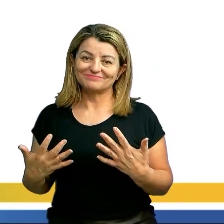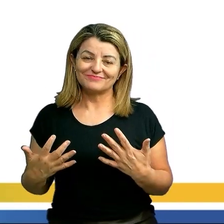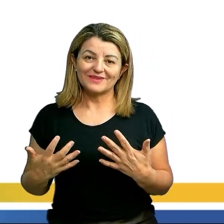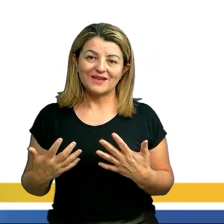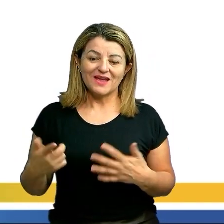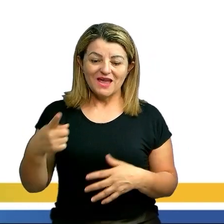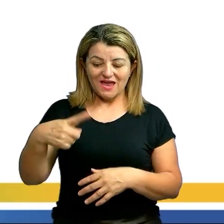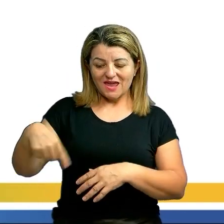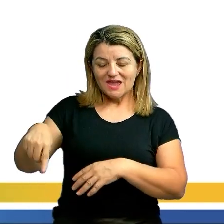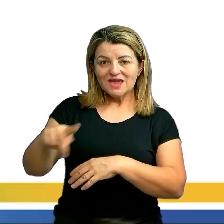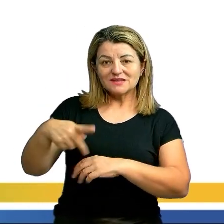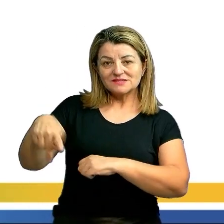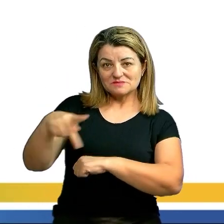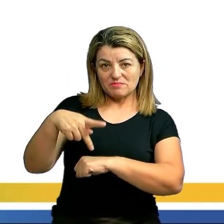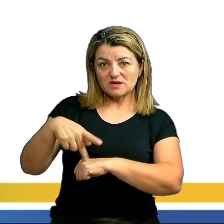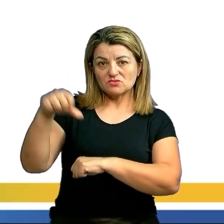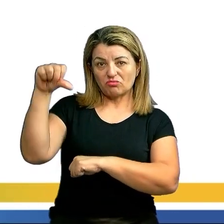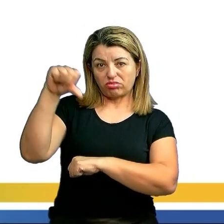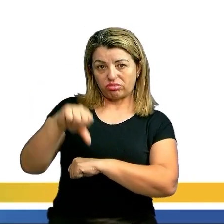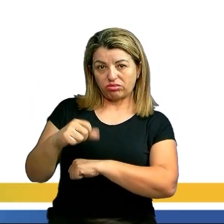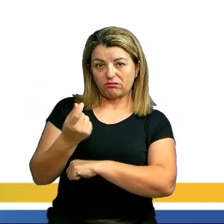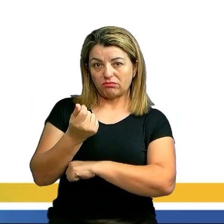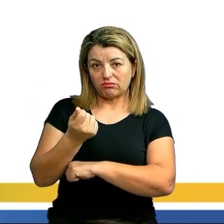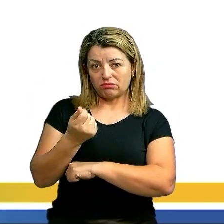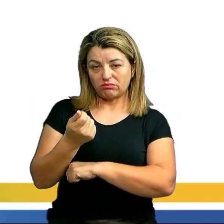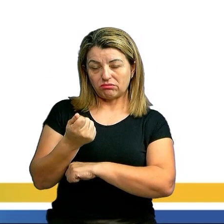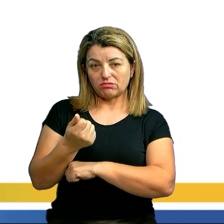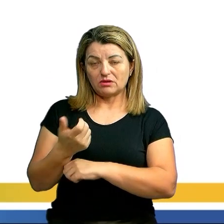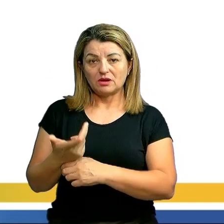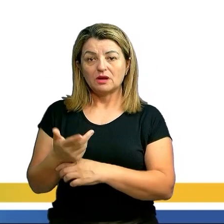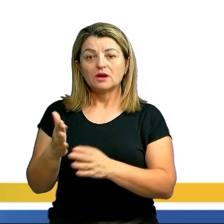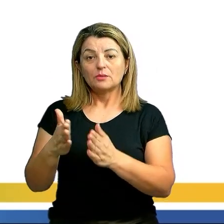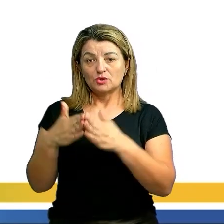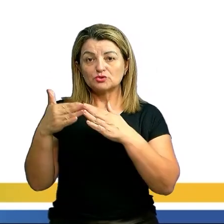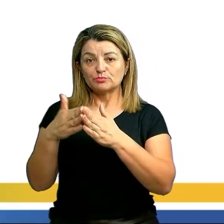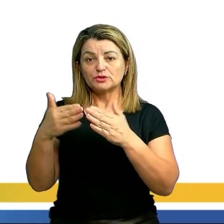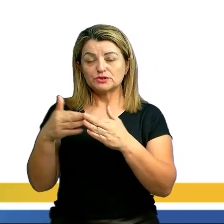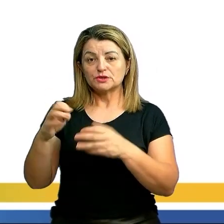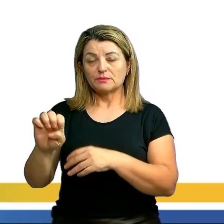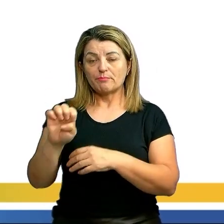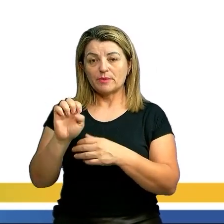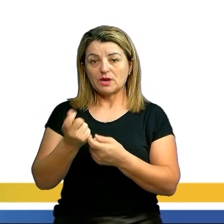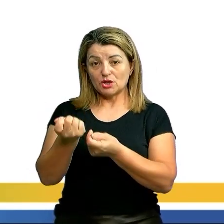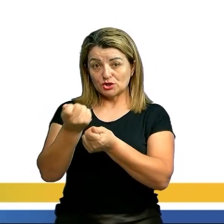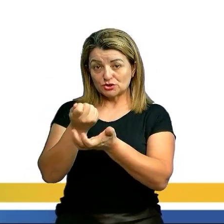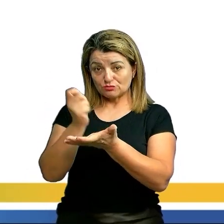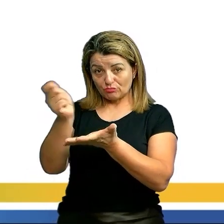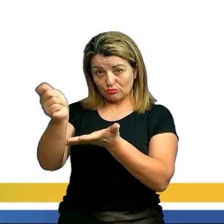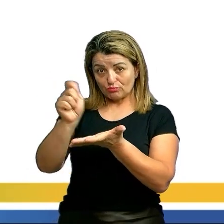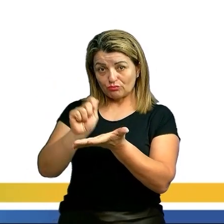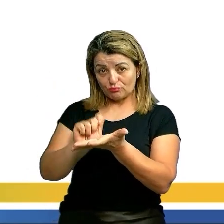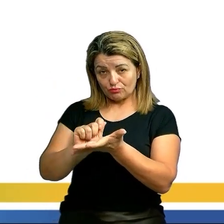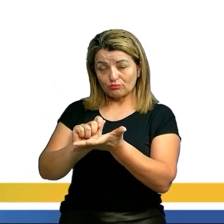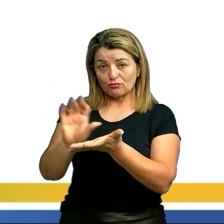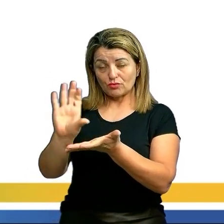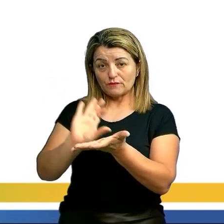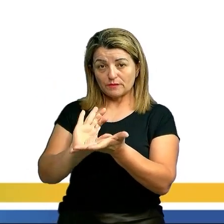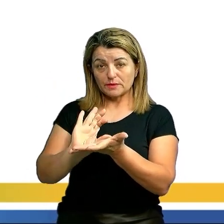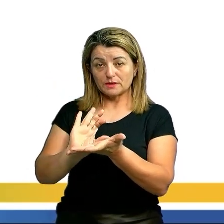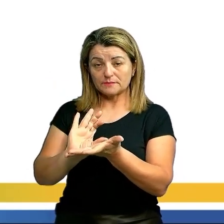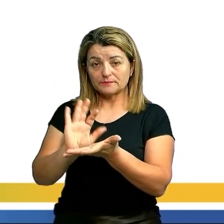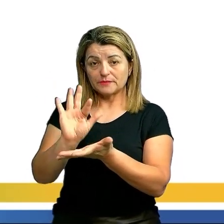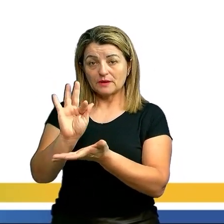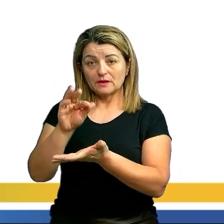Esses países, quando estão em crise econômica, eles podem pedir empréstimos ao FMI. O FMI, né,